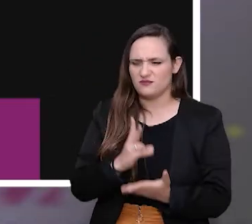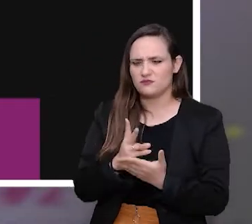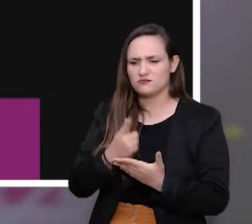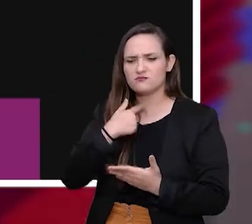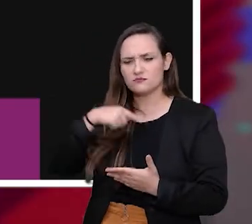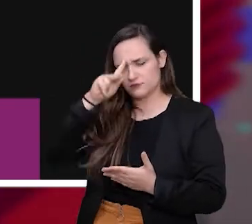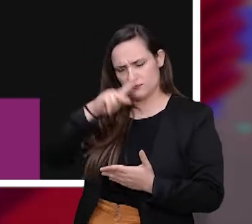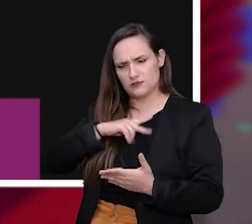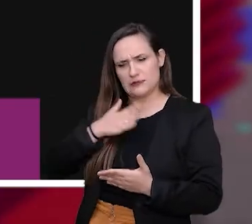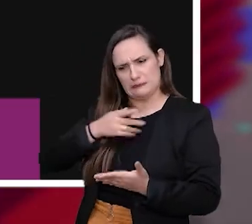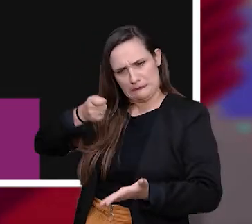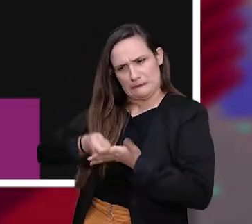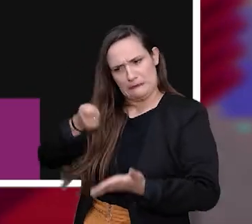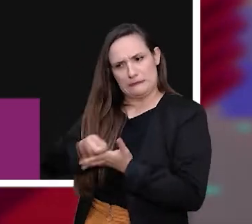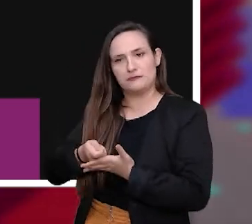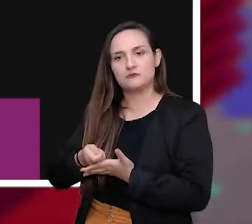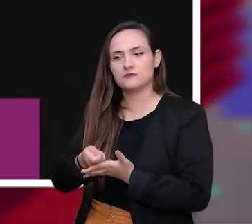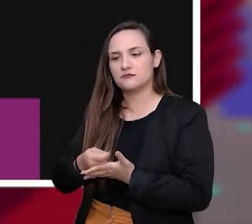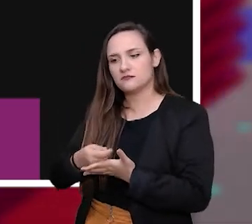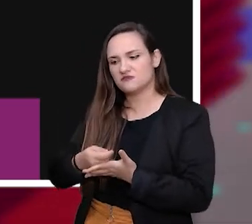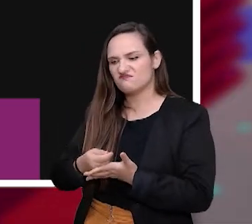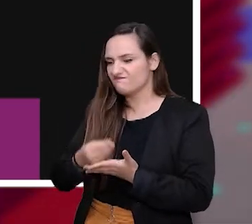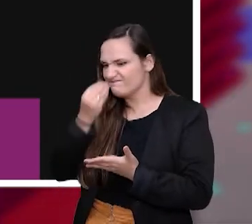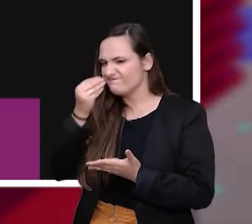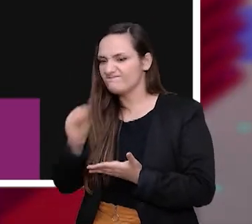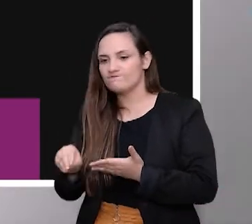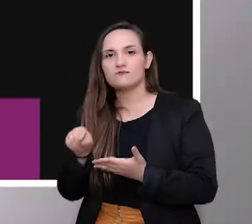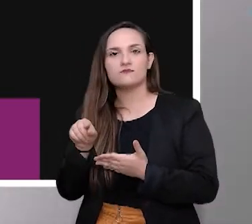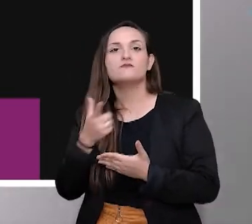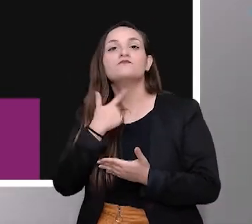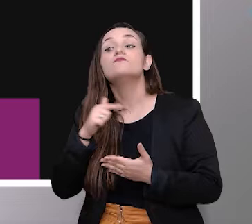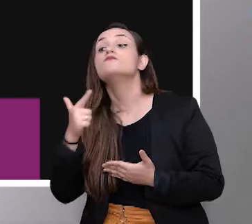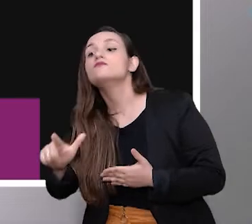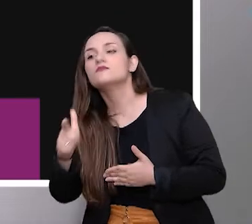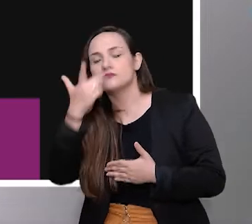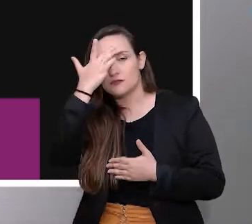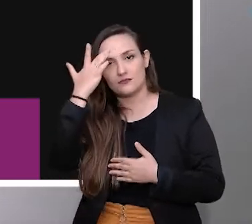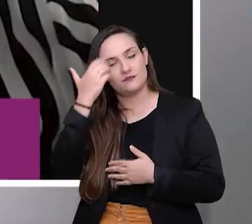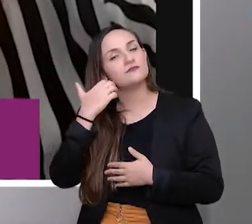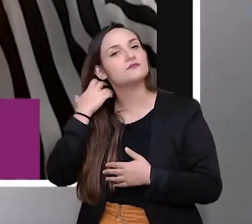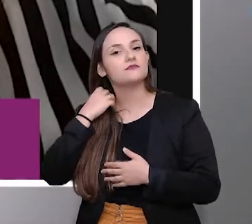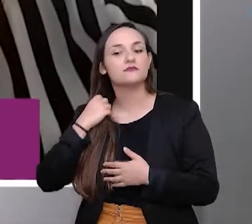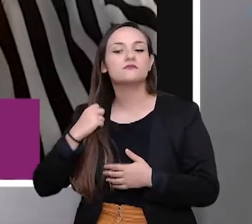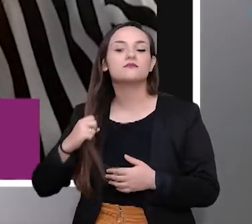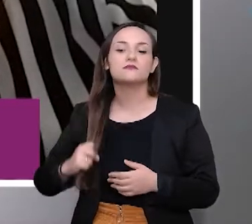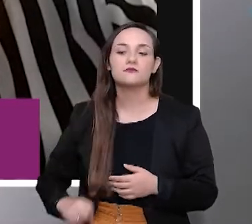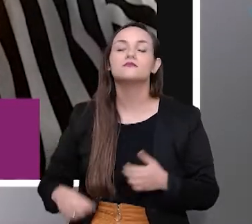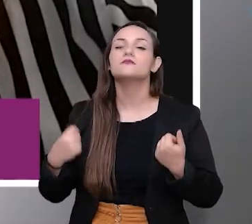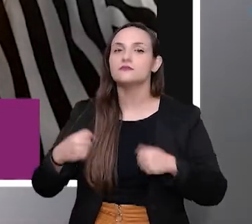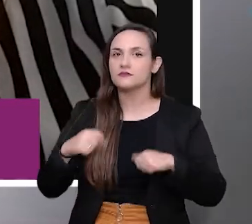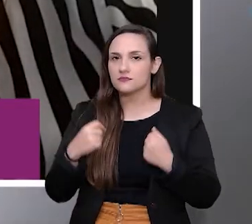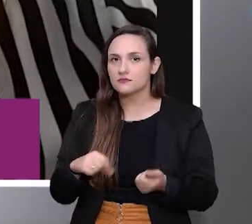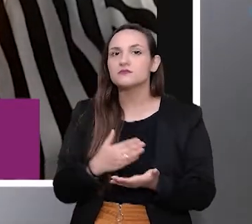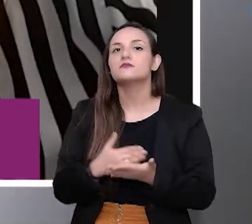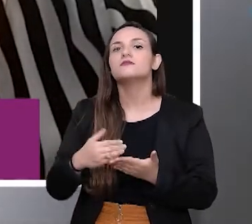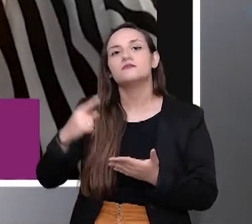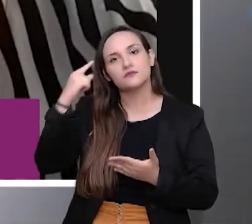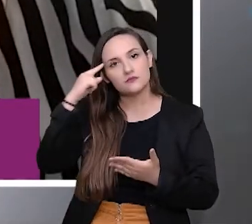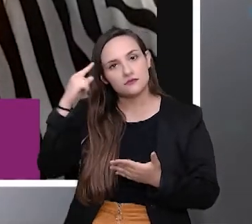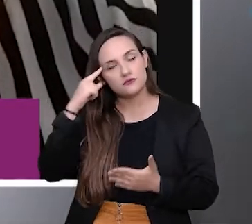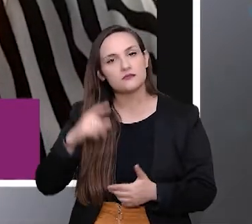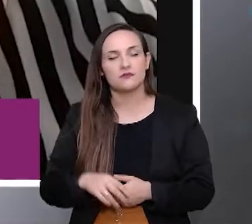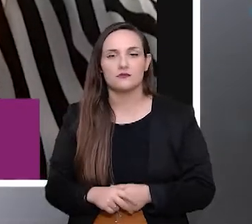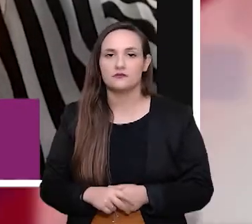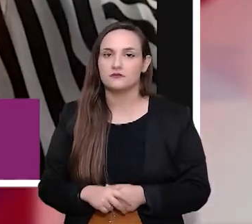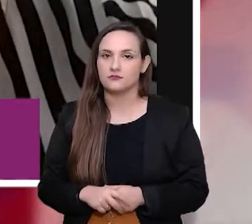sua vontade o tempo todo, desconsiderando o outro, né? Então, a gente precisa também pensar nessa condição,